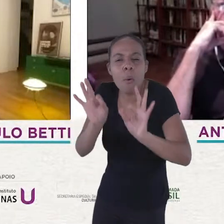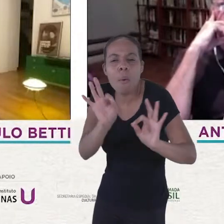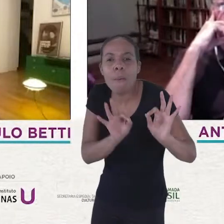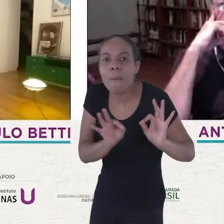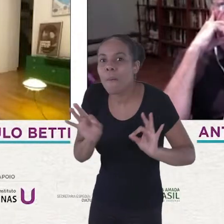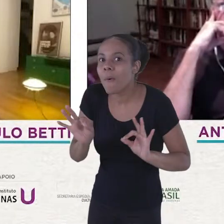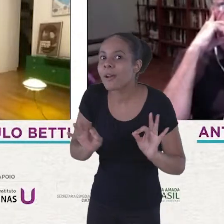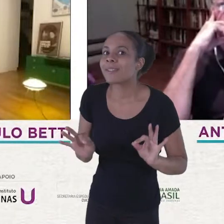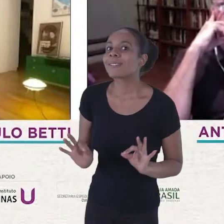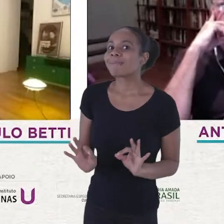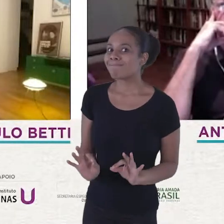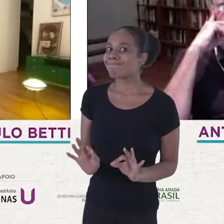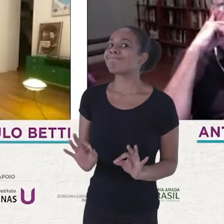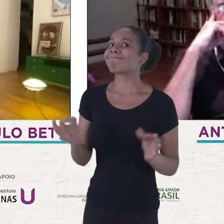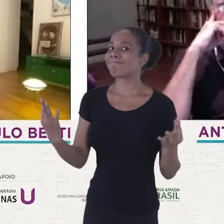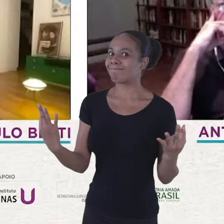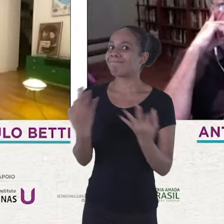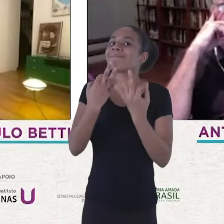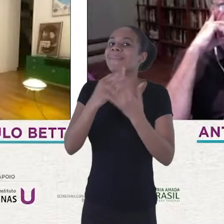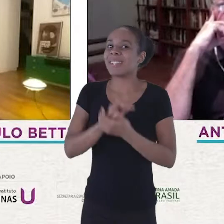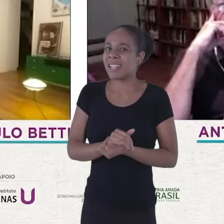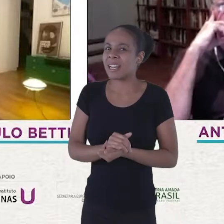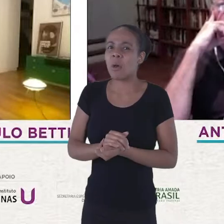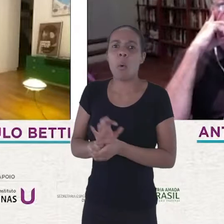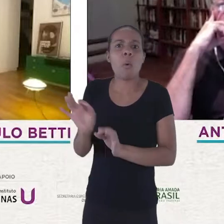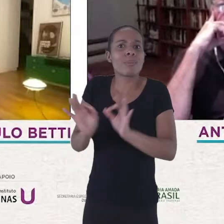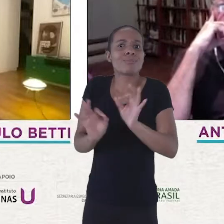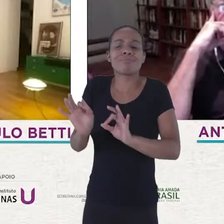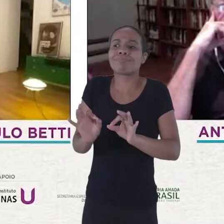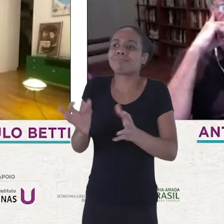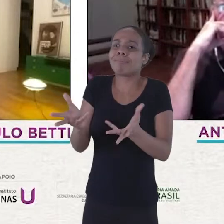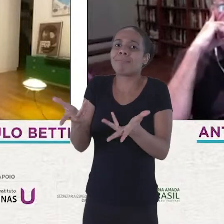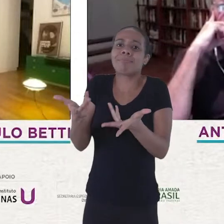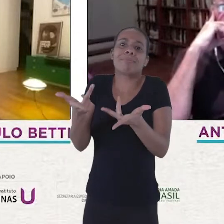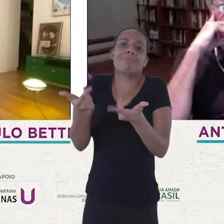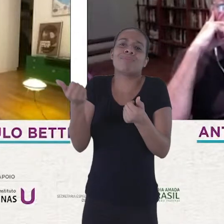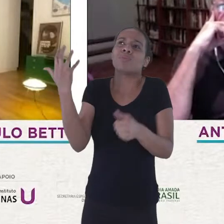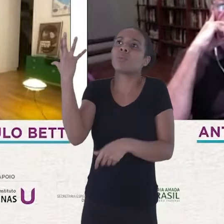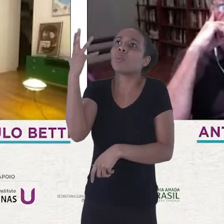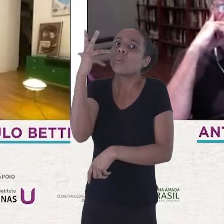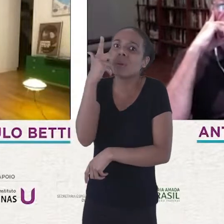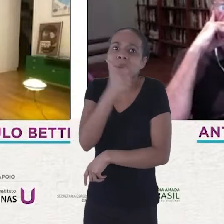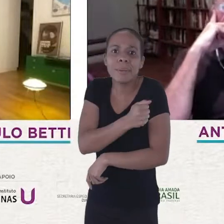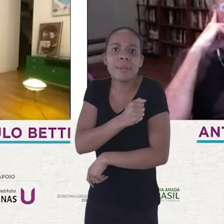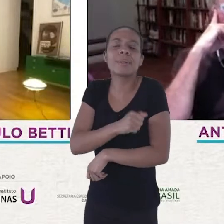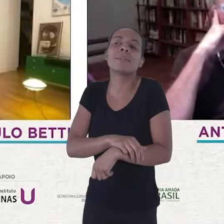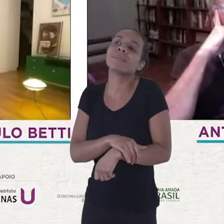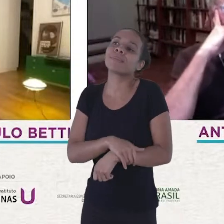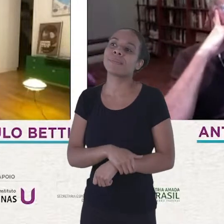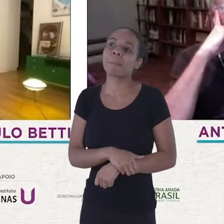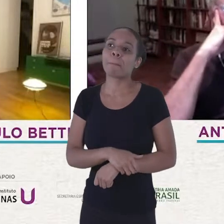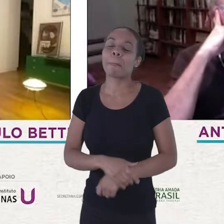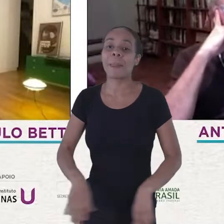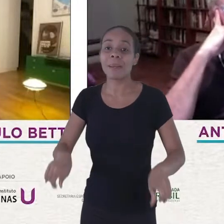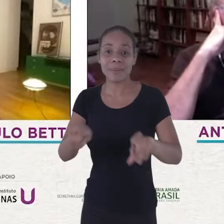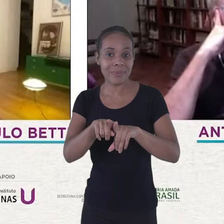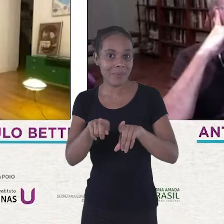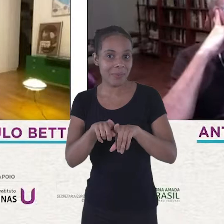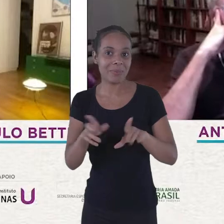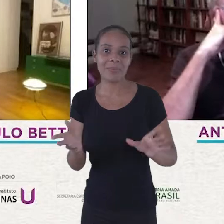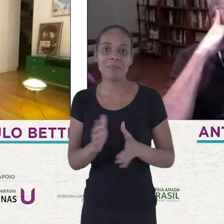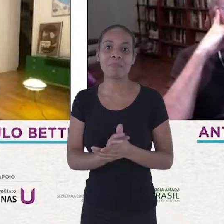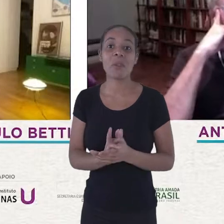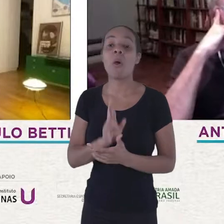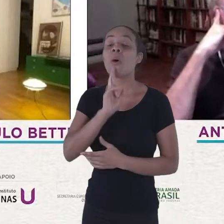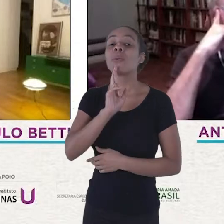falou, uma edição muito caprichada, muito bonita, né? E que